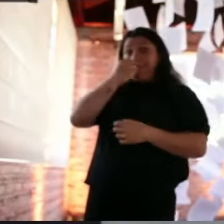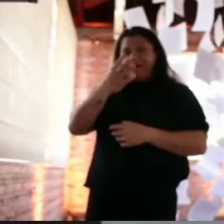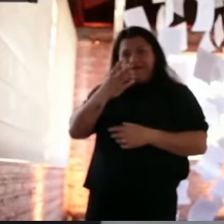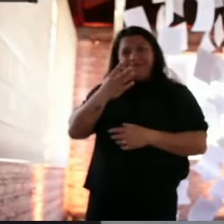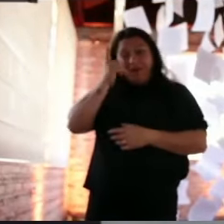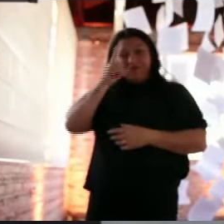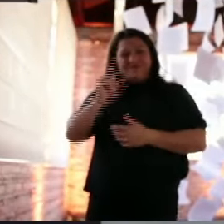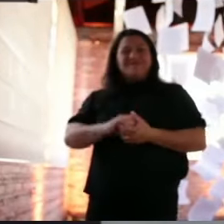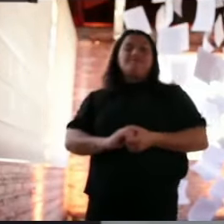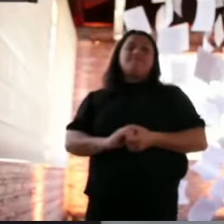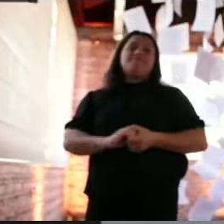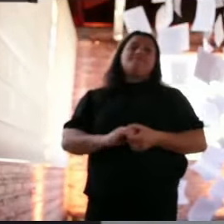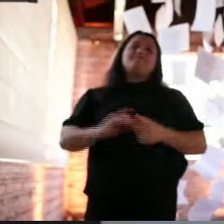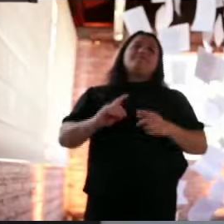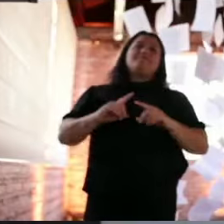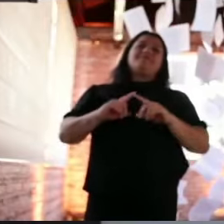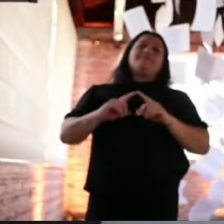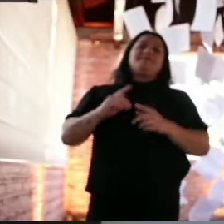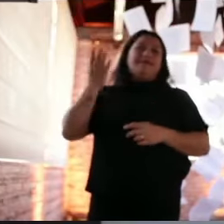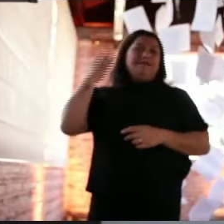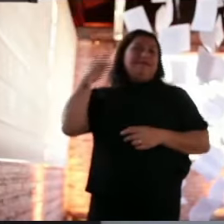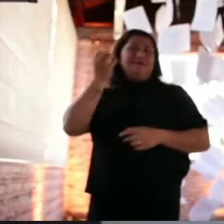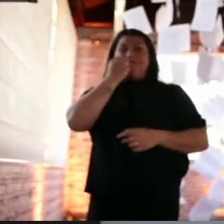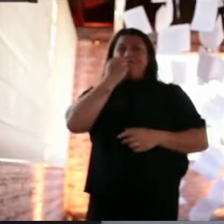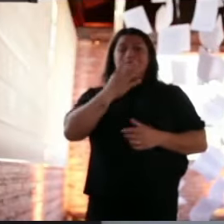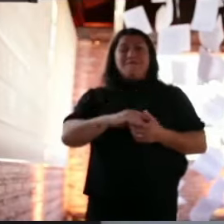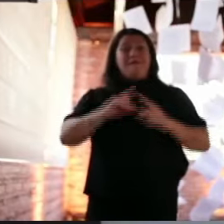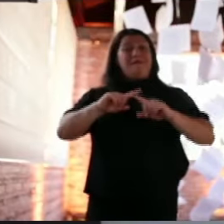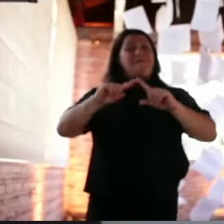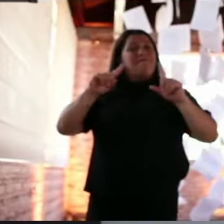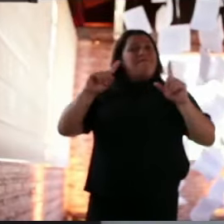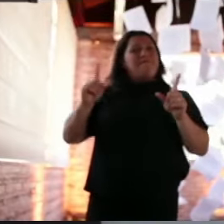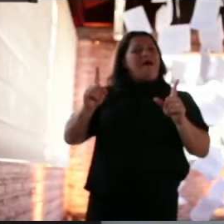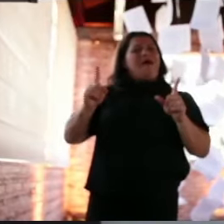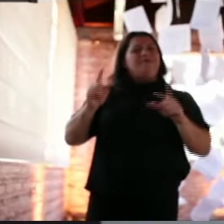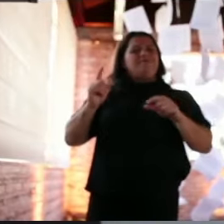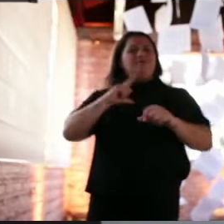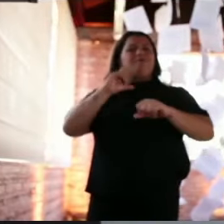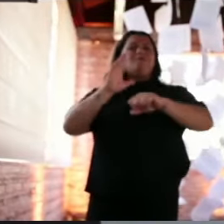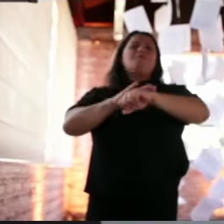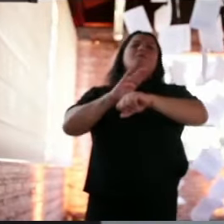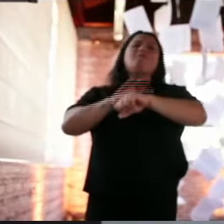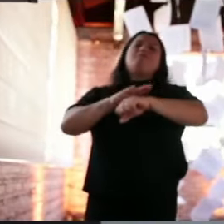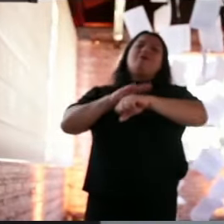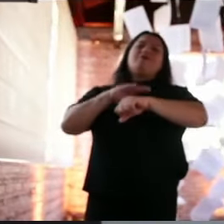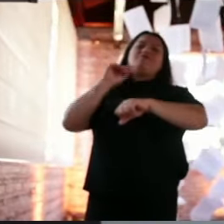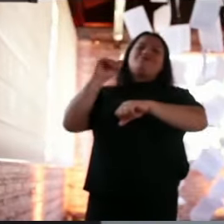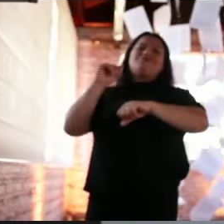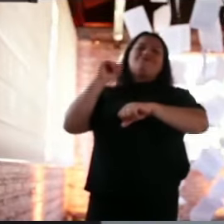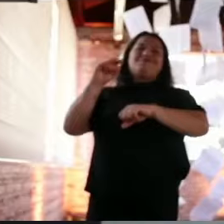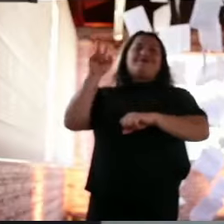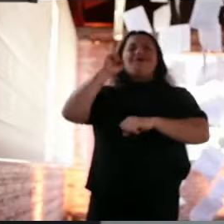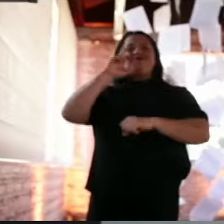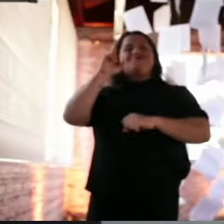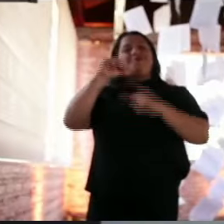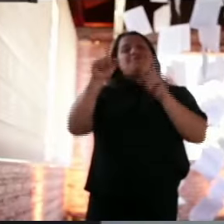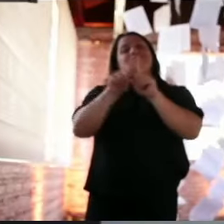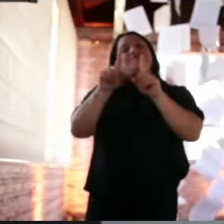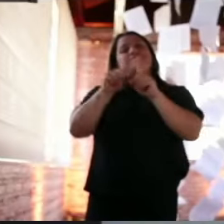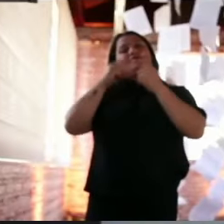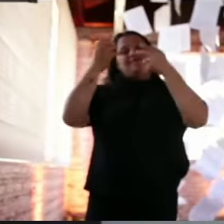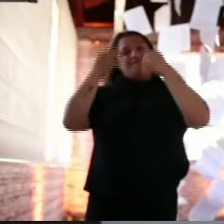tempos olhos né Mas a partir de um certo momento que também é um momento histórico porque ele